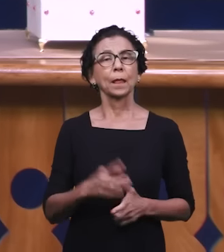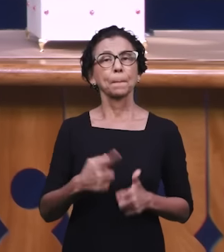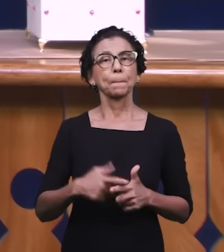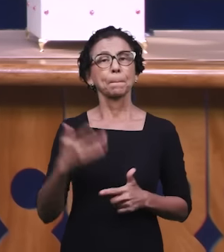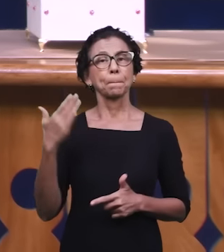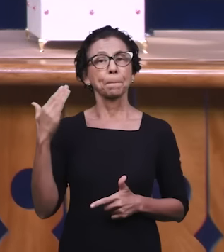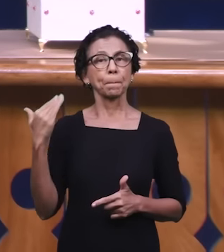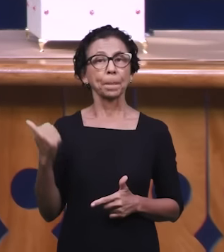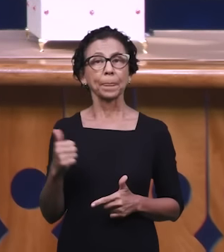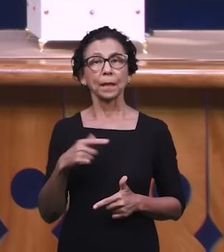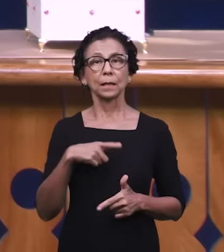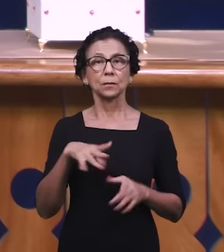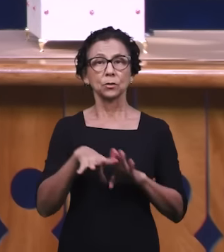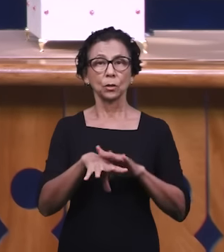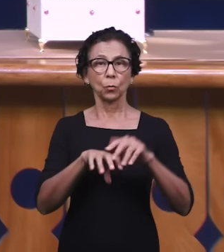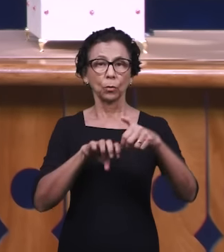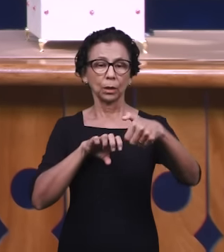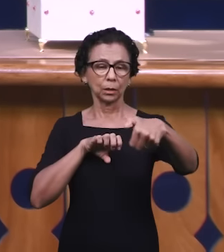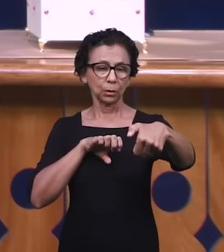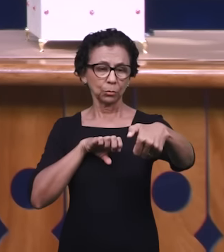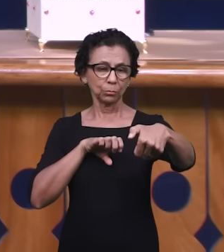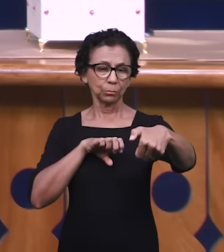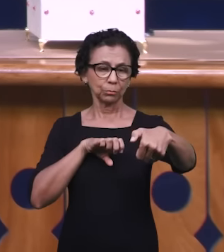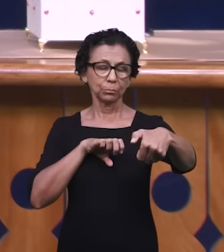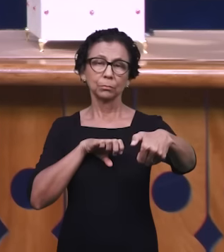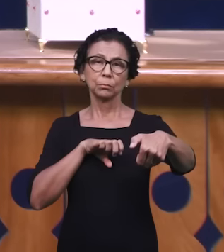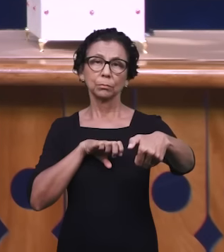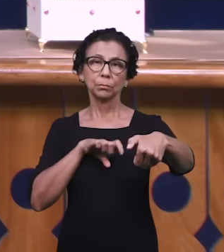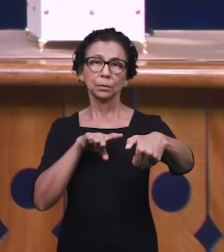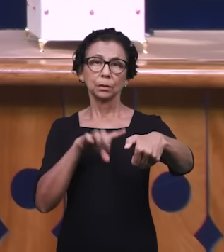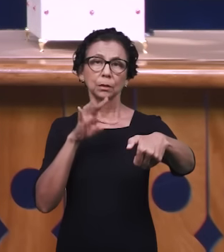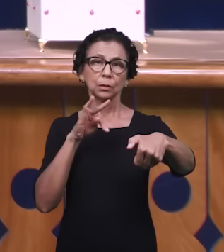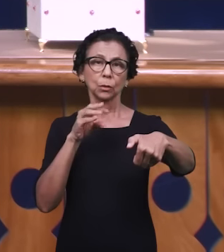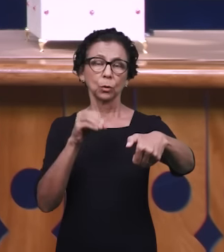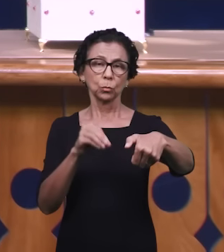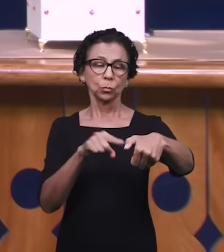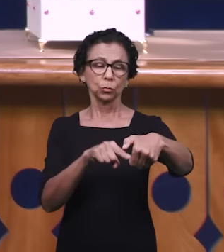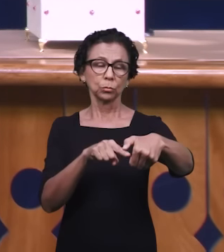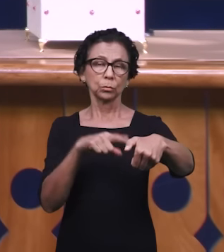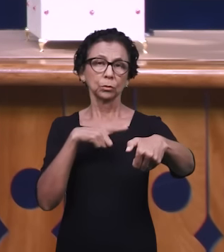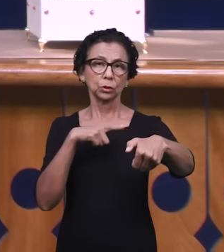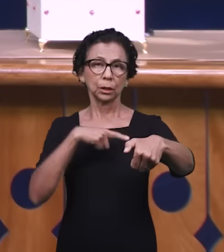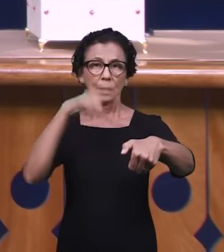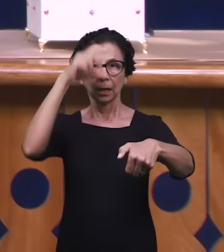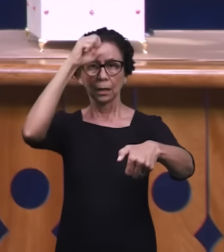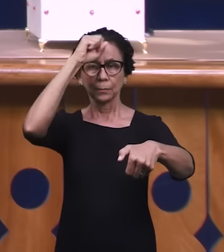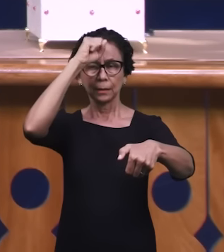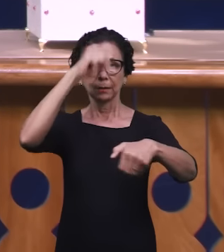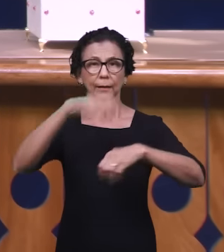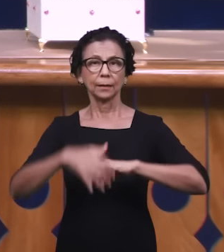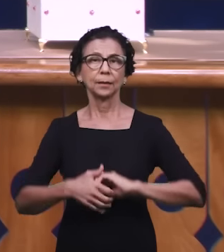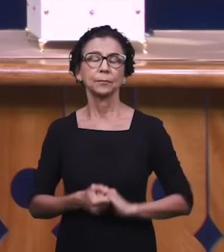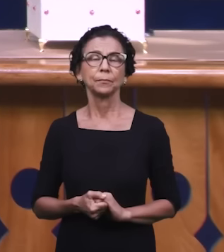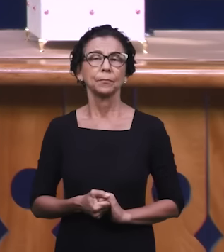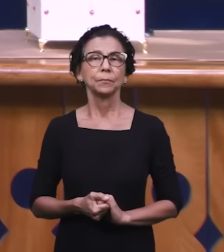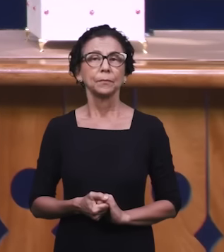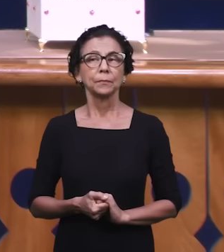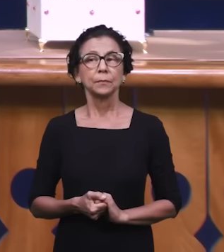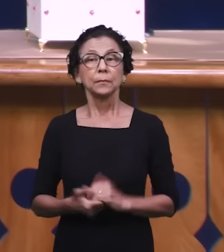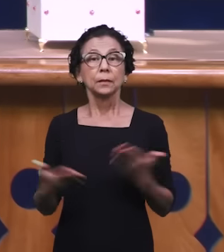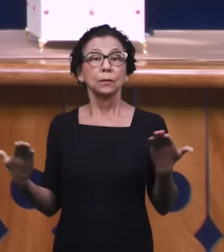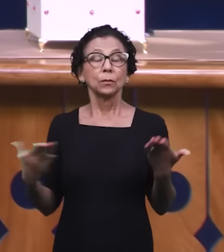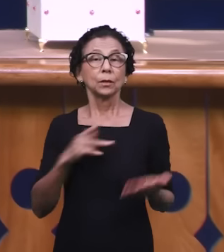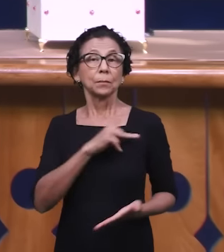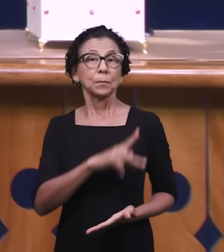aprenderam, mas agora seria diferente. E nós vamos ver aquilo que Paulo escreve, como ele alcança algo extraordinário. Ele diz assim,